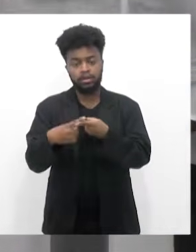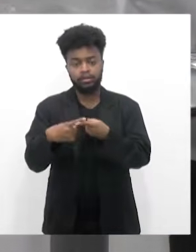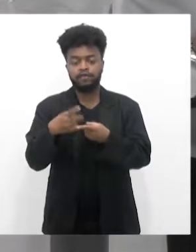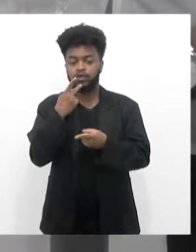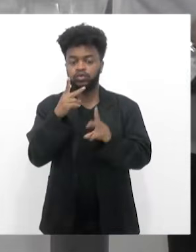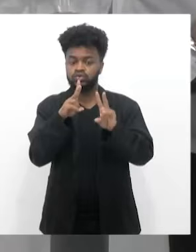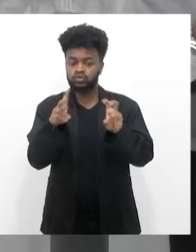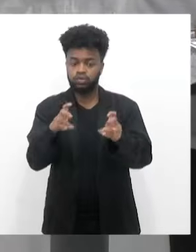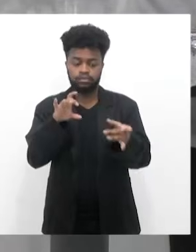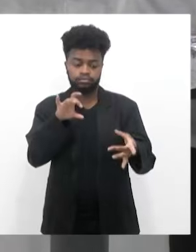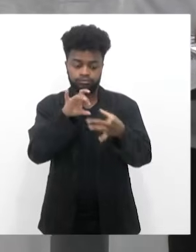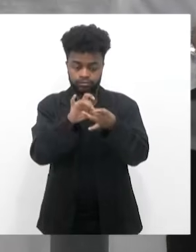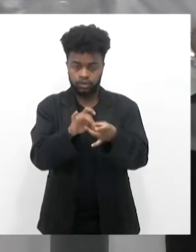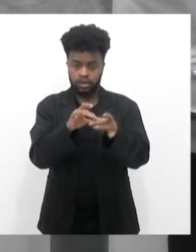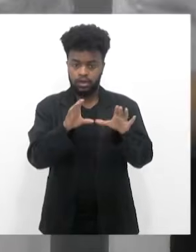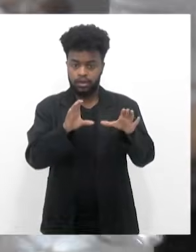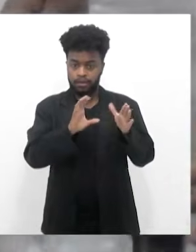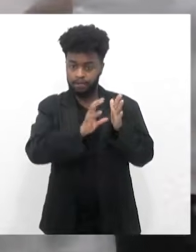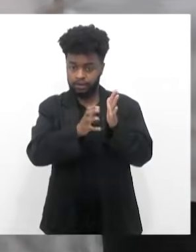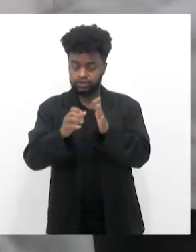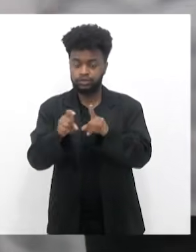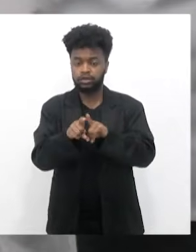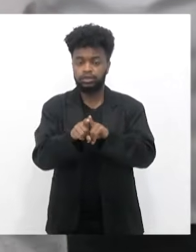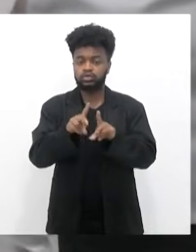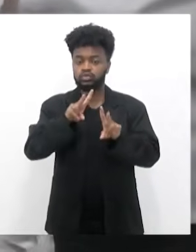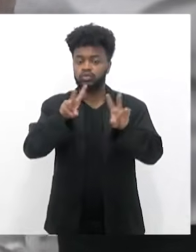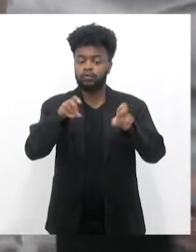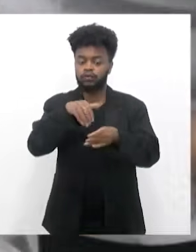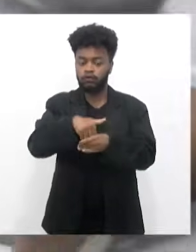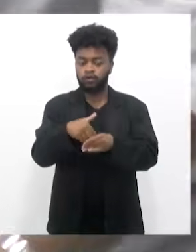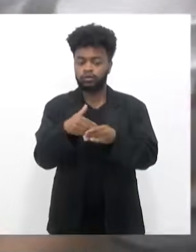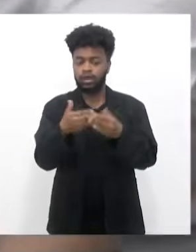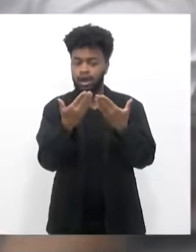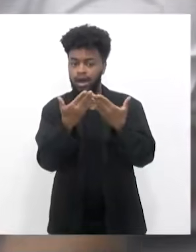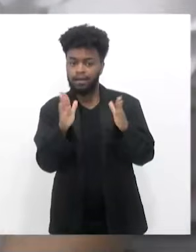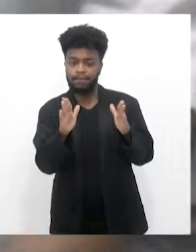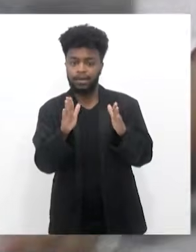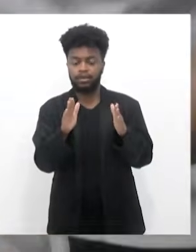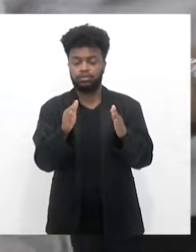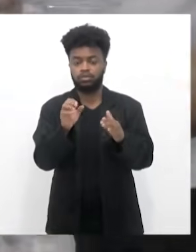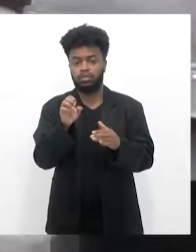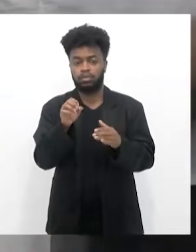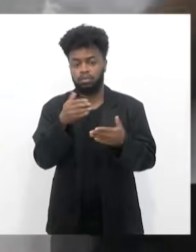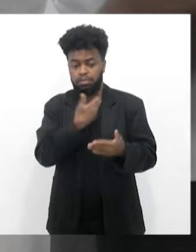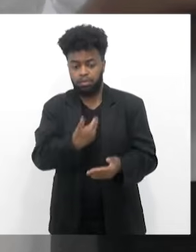partidária, ela enfrentou voto aberto ou fechado, mas não enfrentou